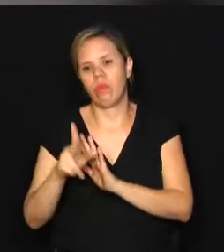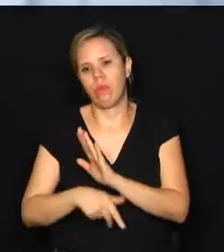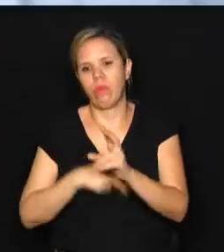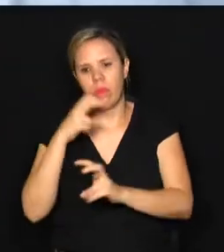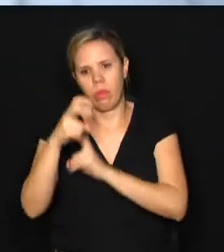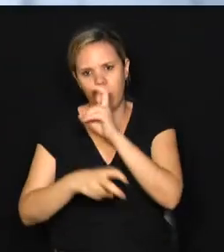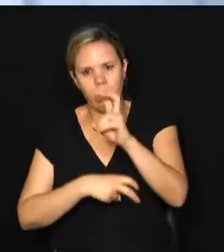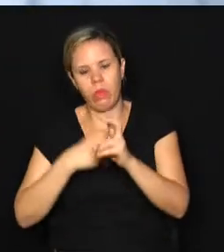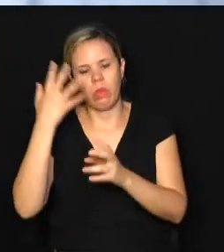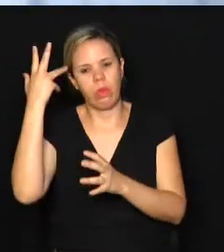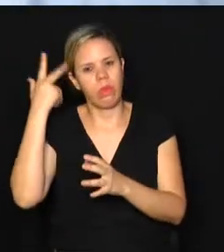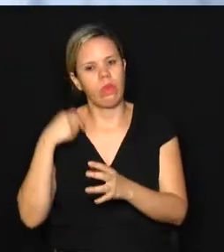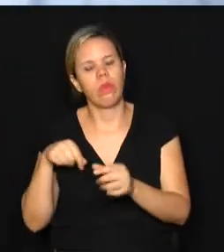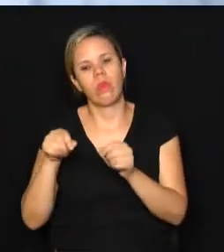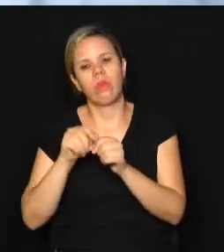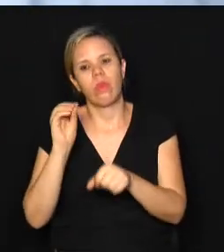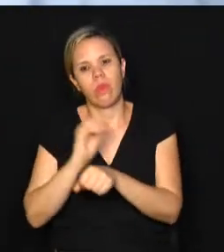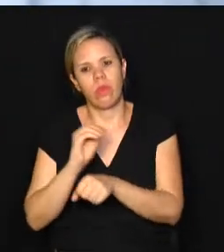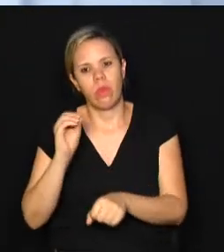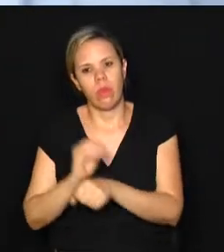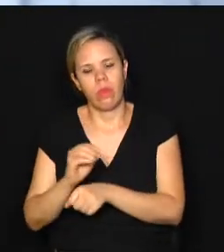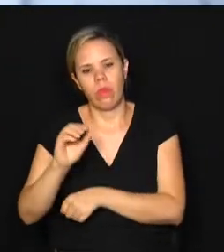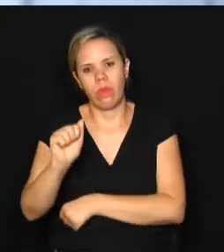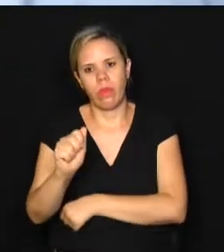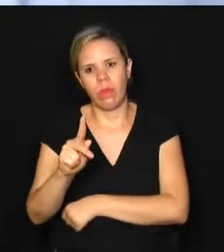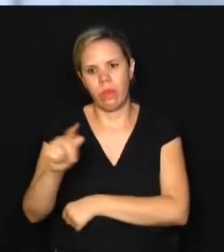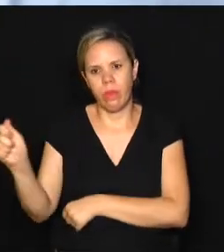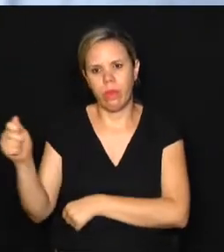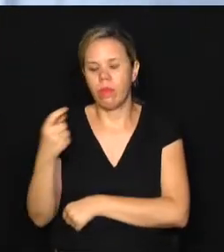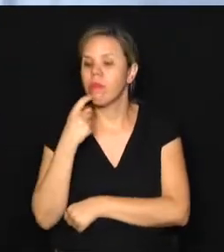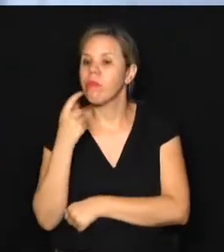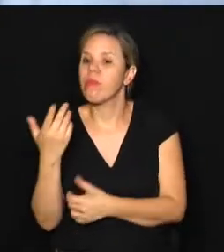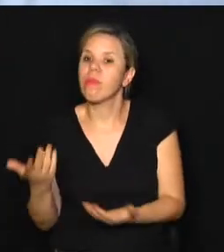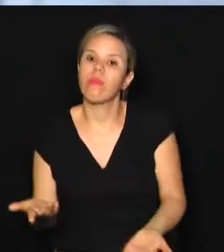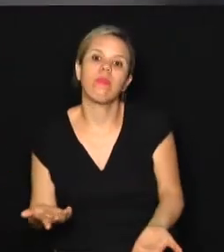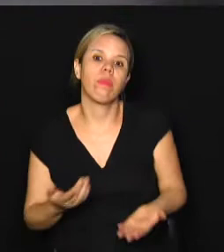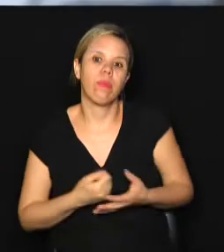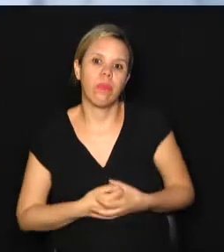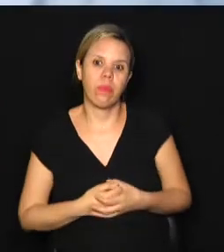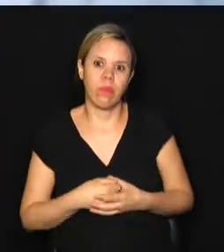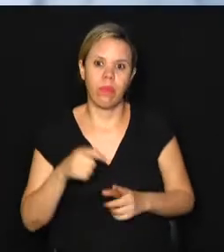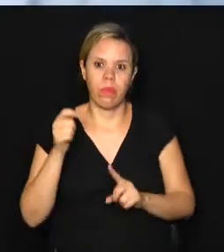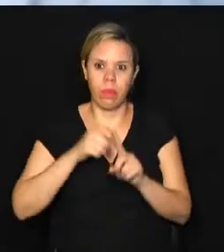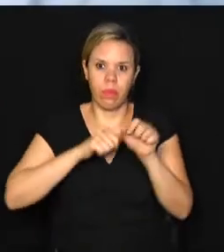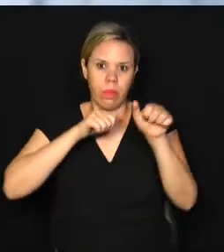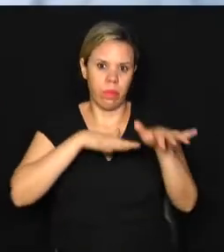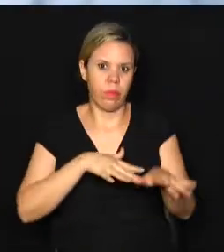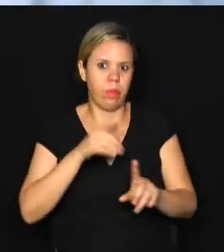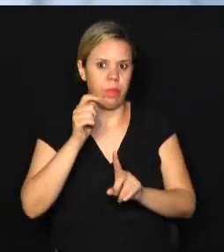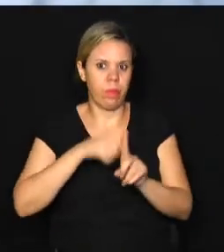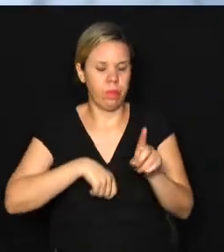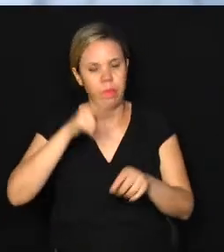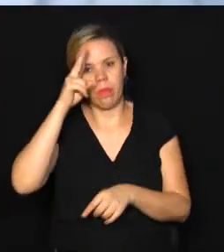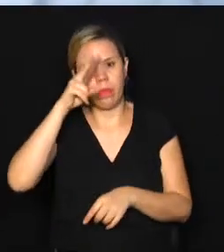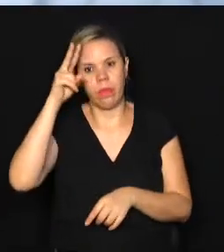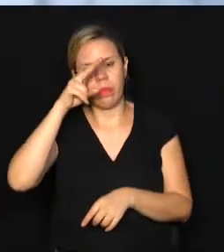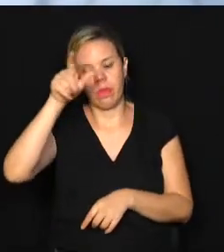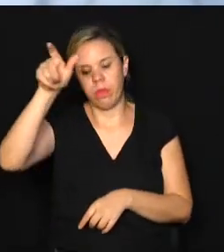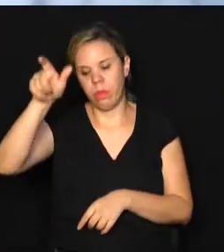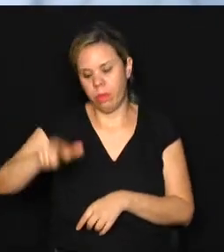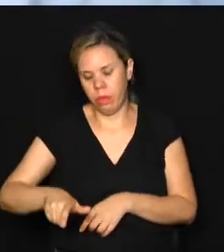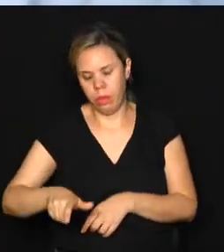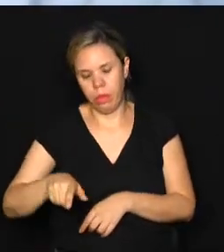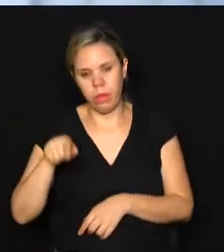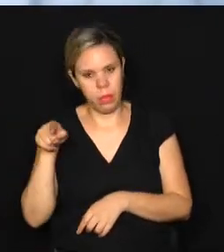própria Área de Proteção Ambiental de Campinas, a APA. Inclusive, esse mês de setembro é um mês também de lembrar de um camarada